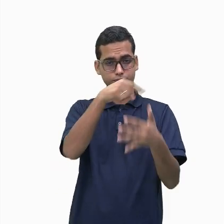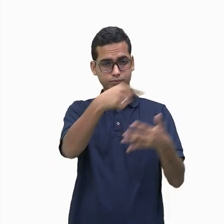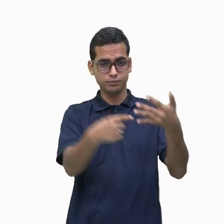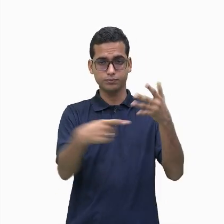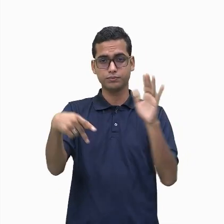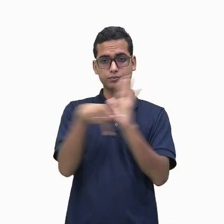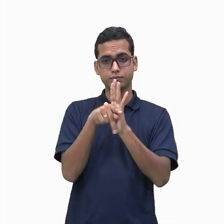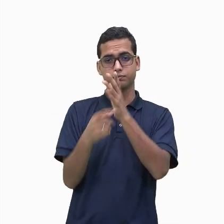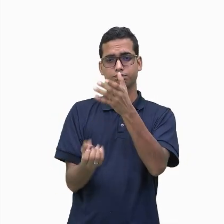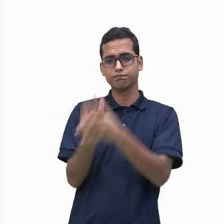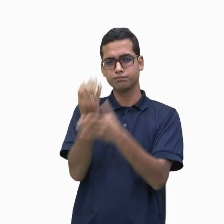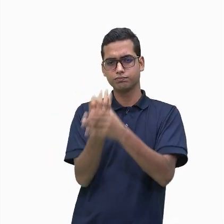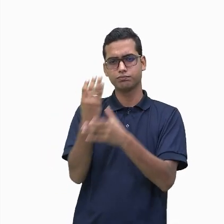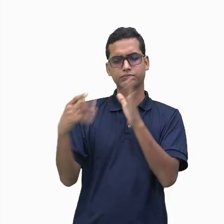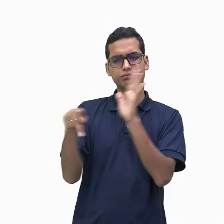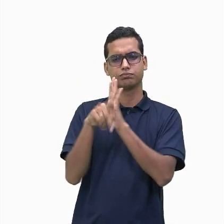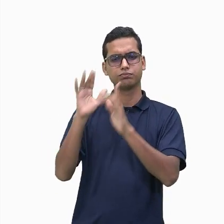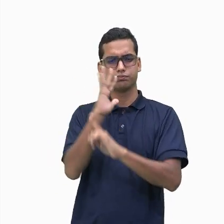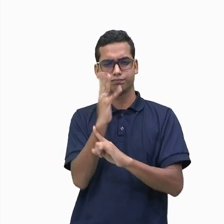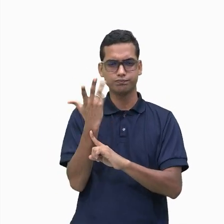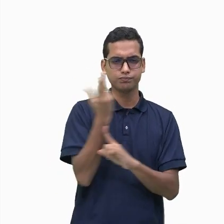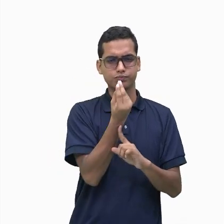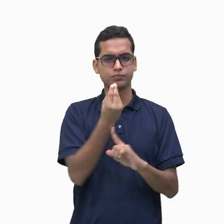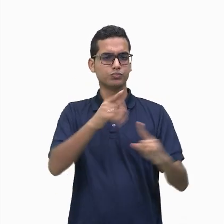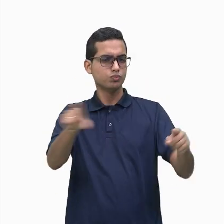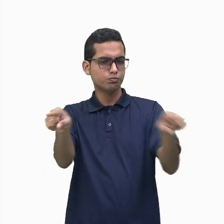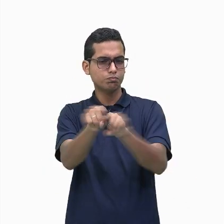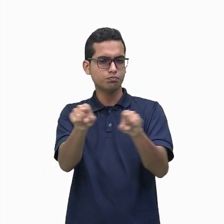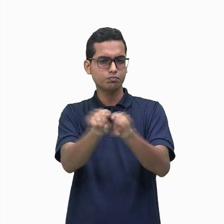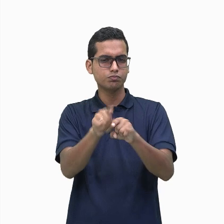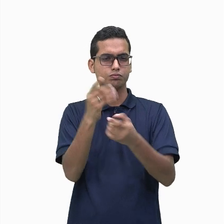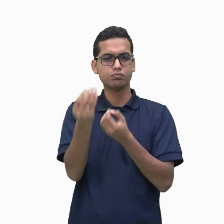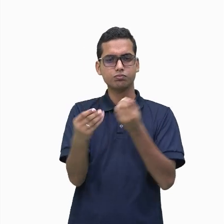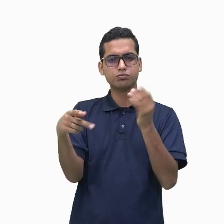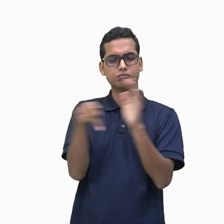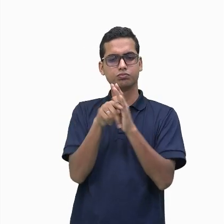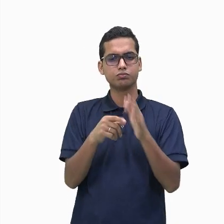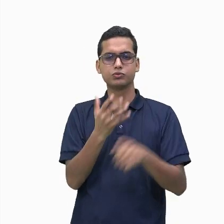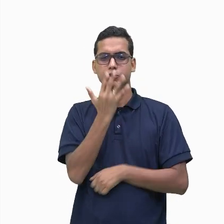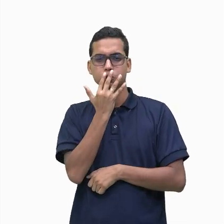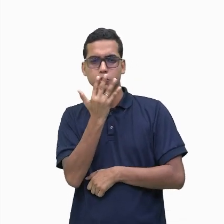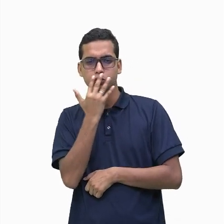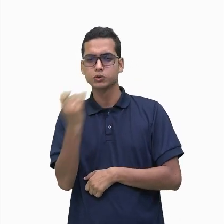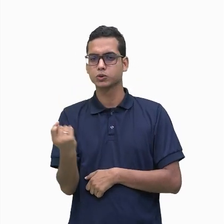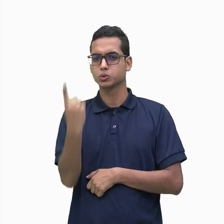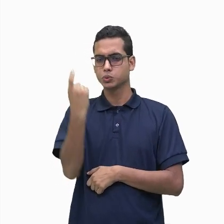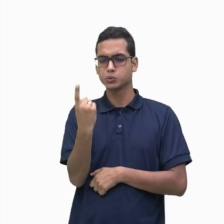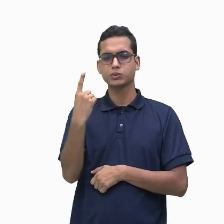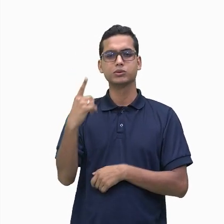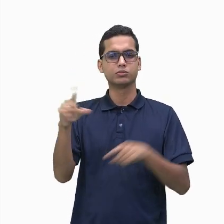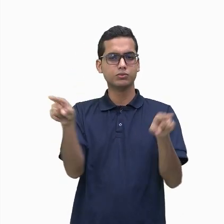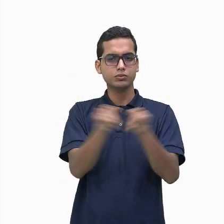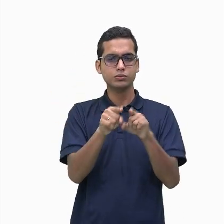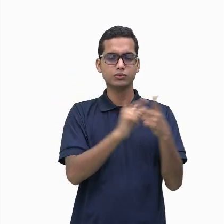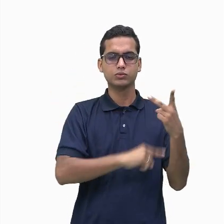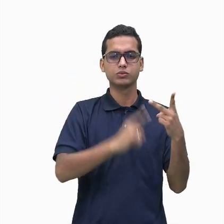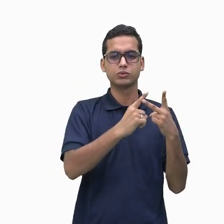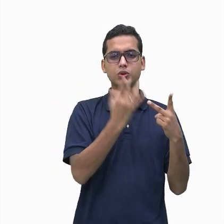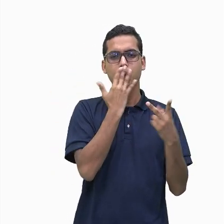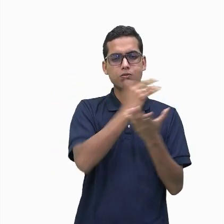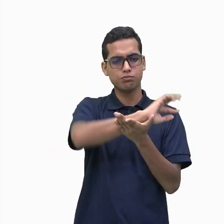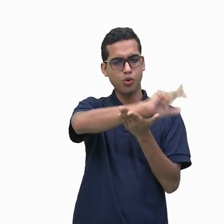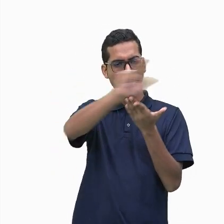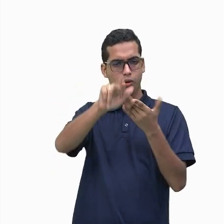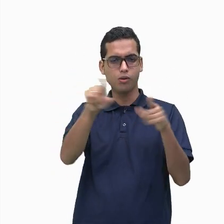elementos constitutivos na produção artística. Escala monocromática e policromática. O claro e